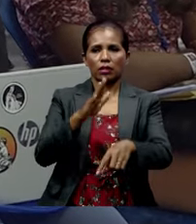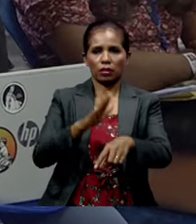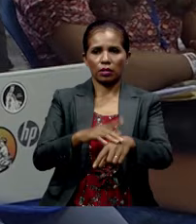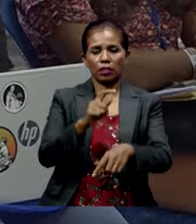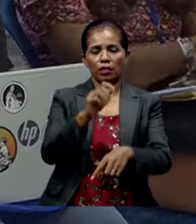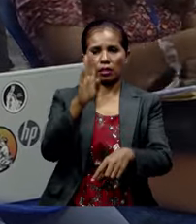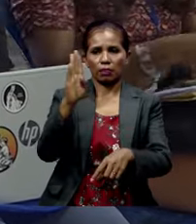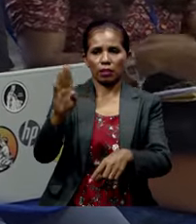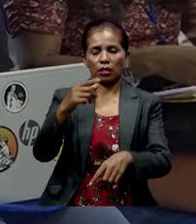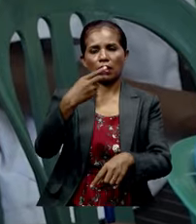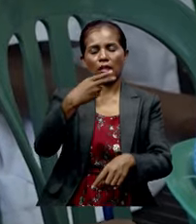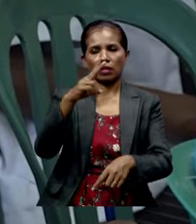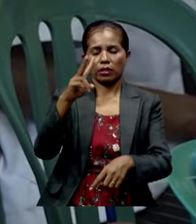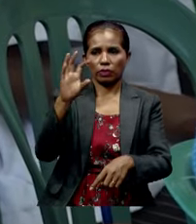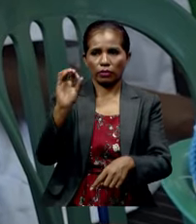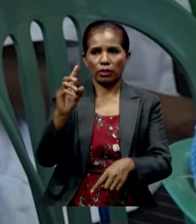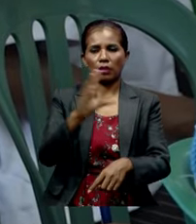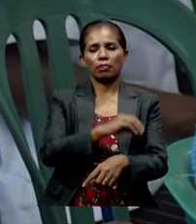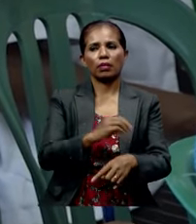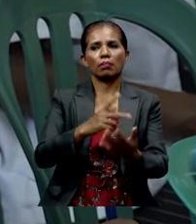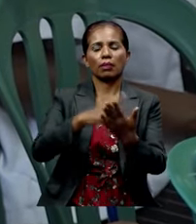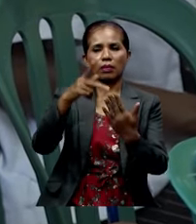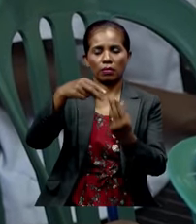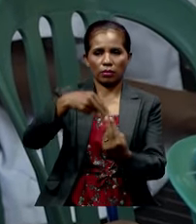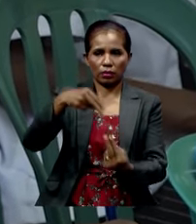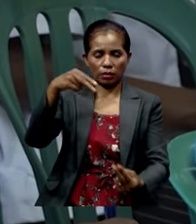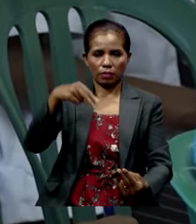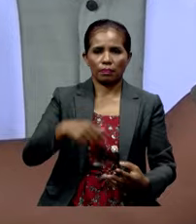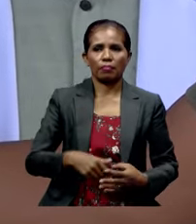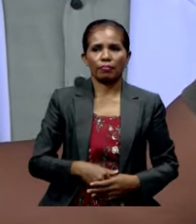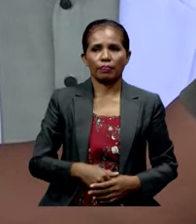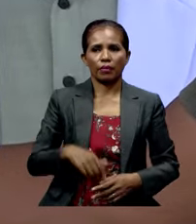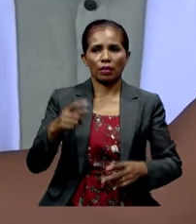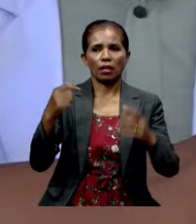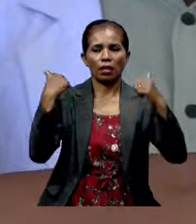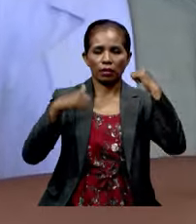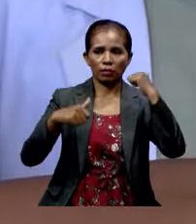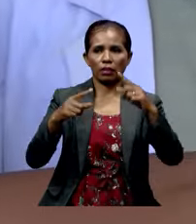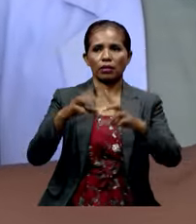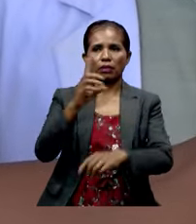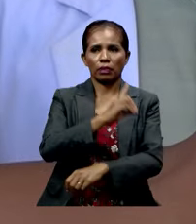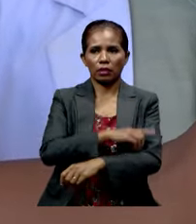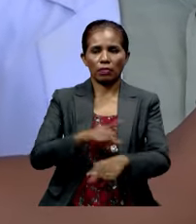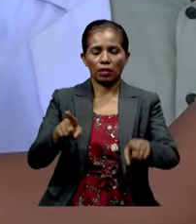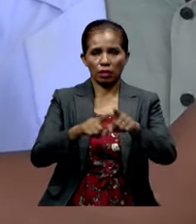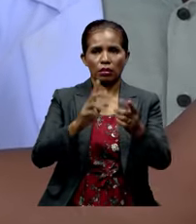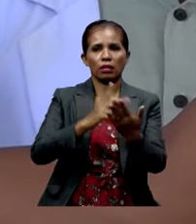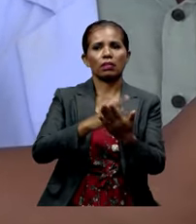tuberculose, HIV sida nomos programa nutrição. Aktividade loron ohinian hanesan